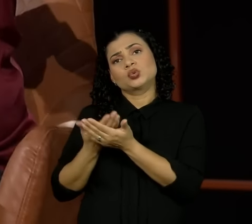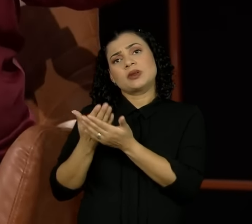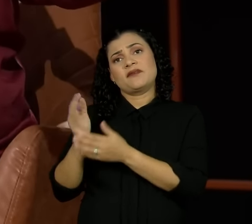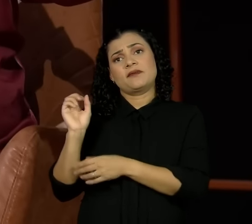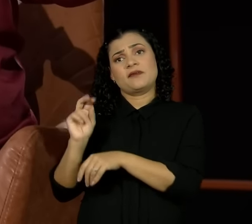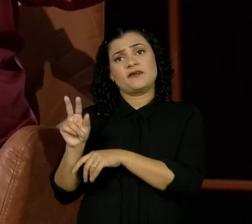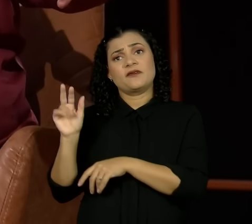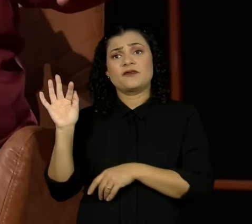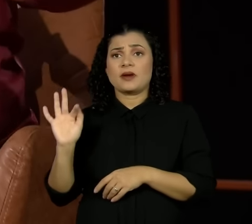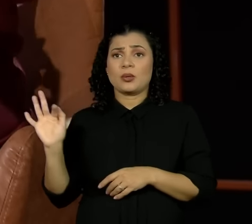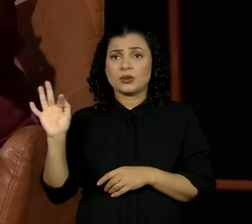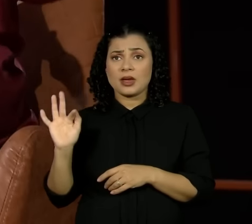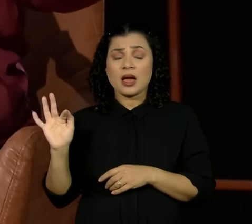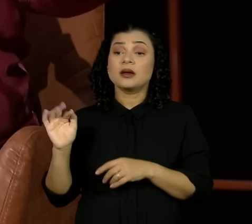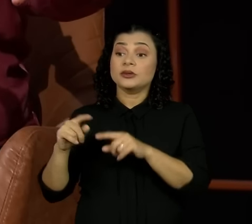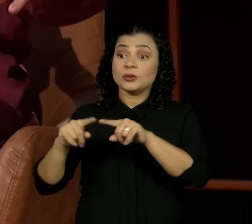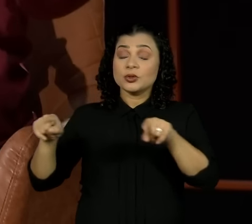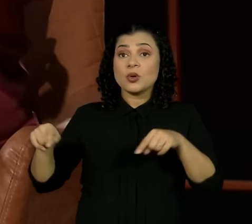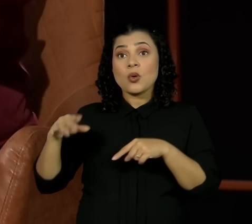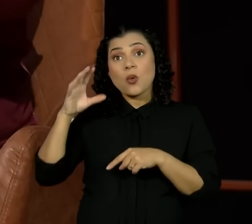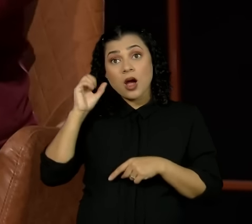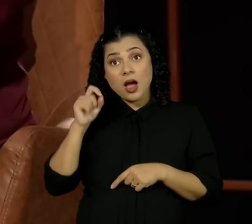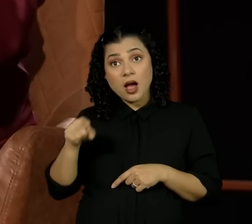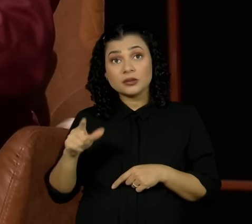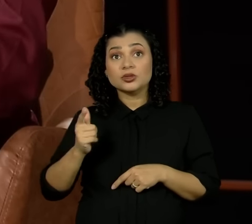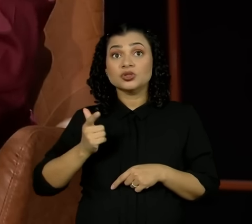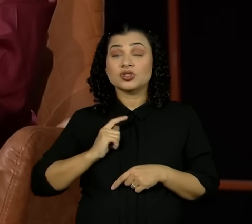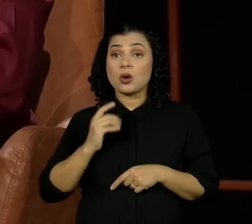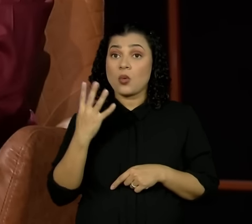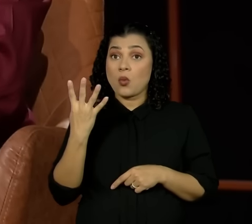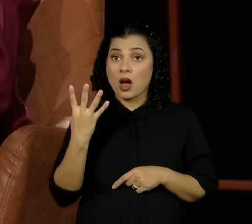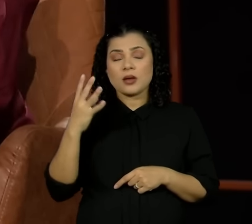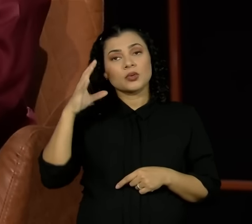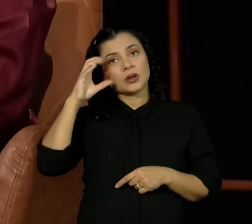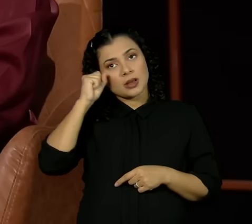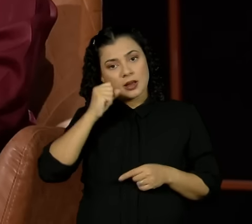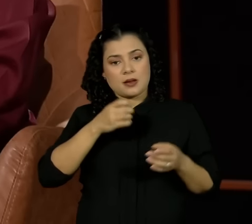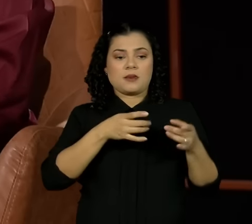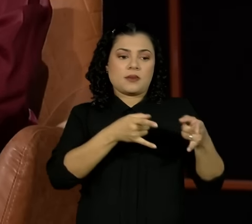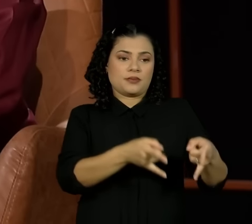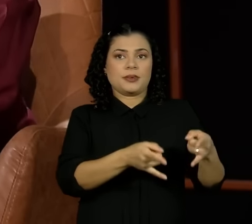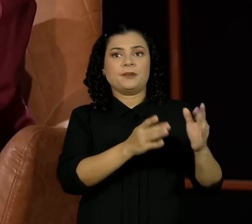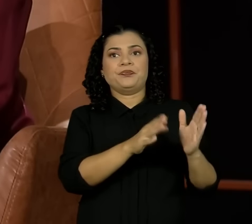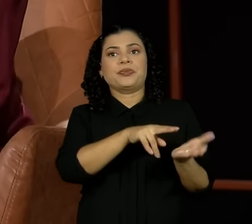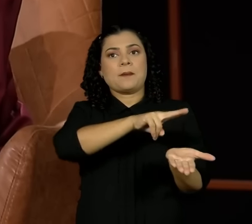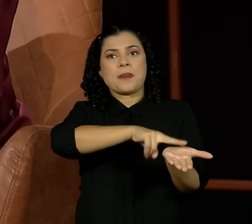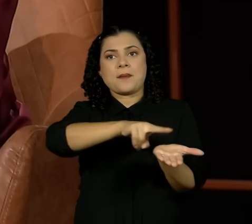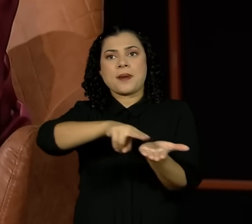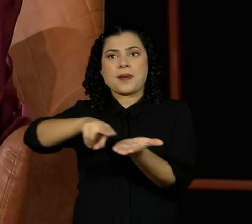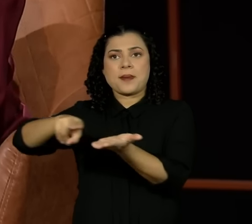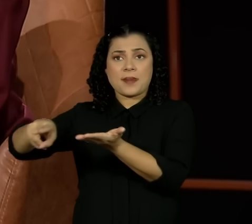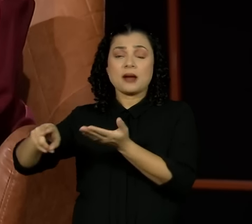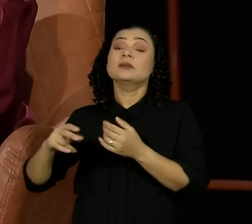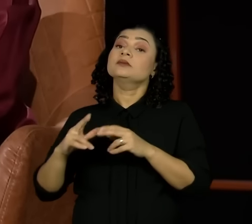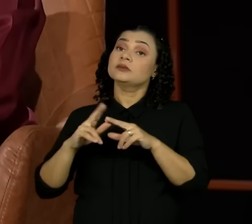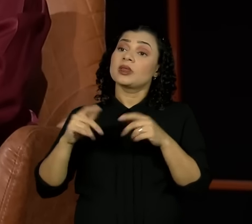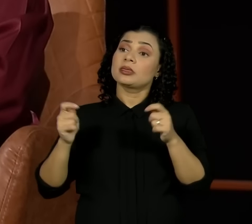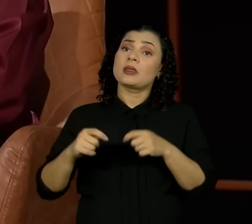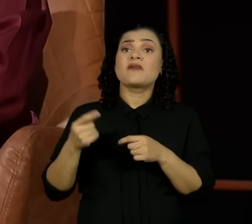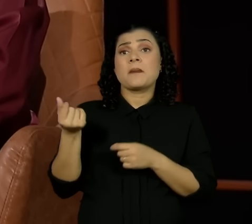tinha um quarto grande, que já tinha uma sala, onde tinha 4 camas. Você tinha que dividir com outras pessoas e tal. E